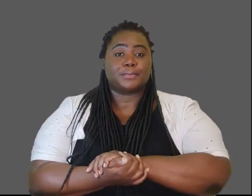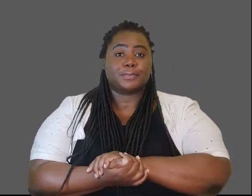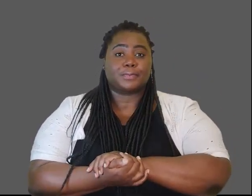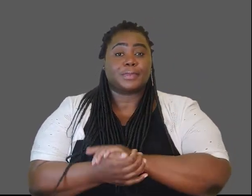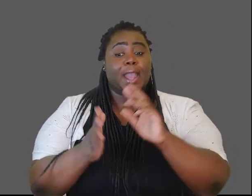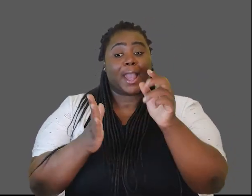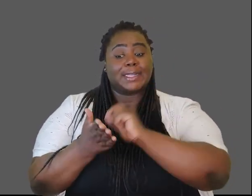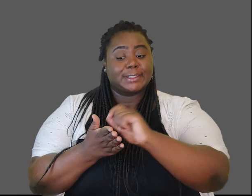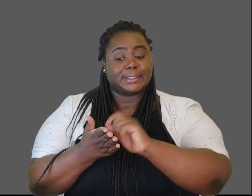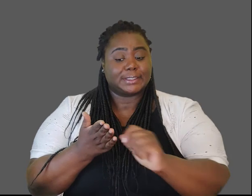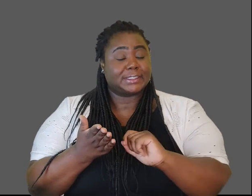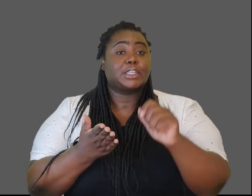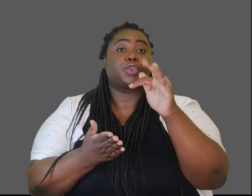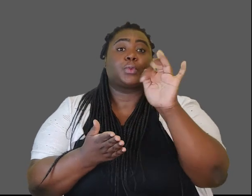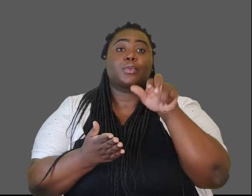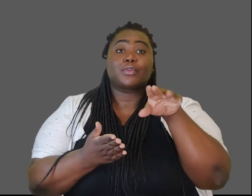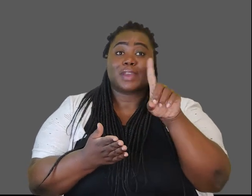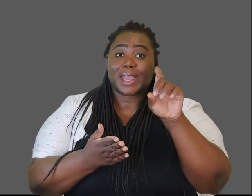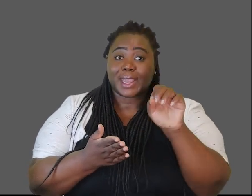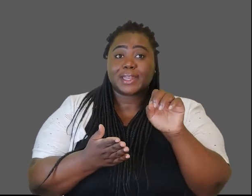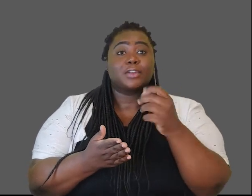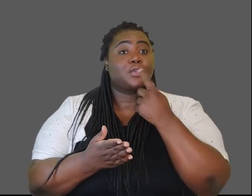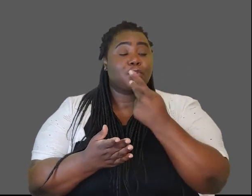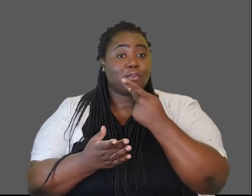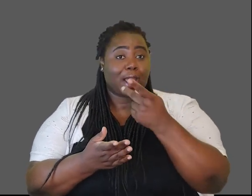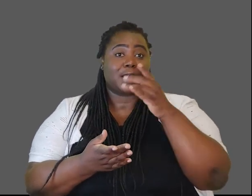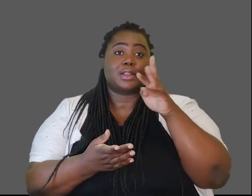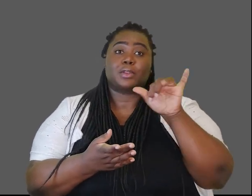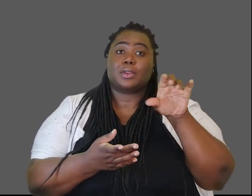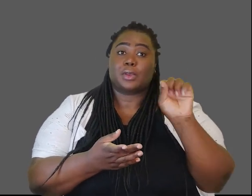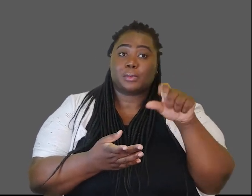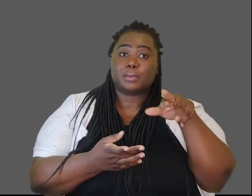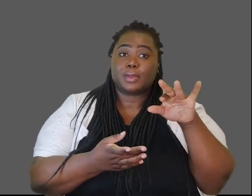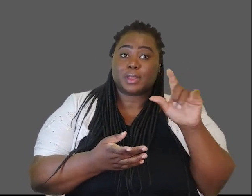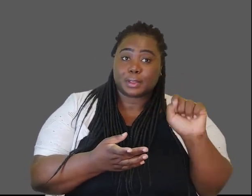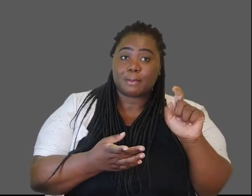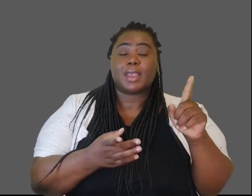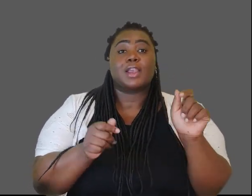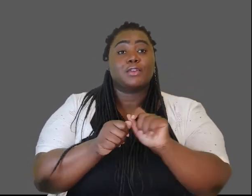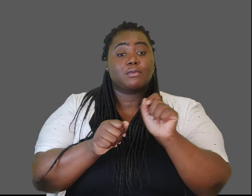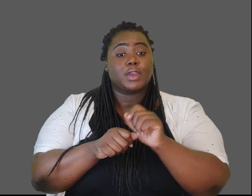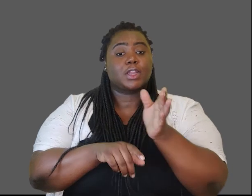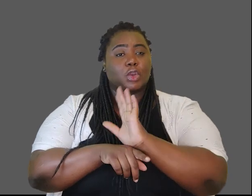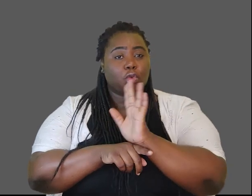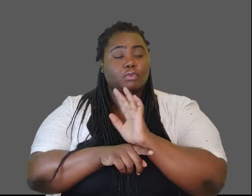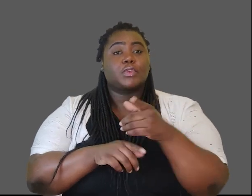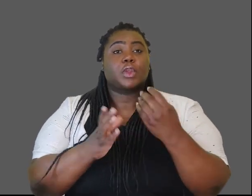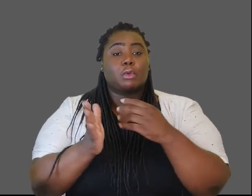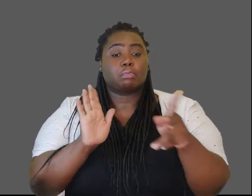Horizonte, roteirizado por Fernando Tibúrcio, com narração de Brisa Marques, criação de vinheta